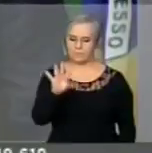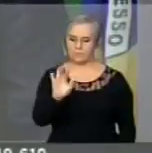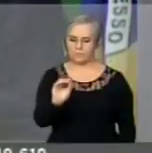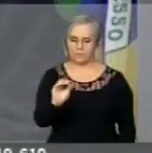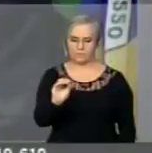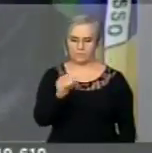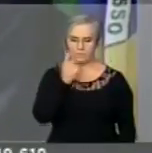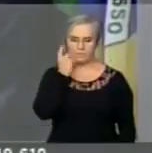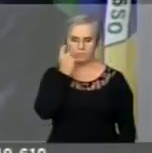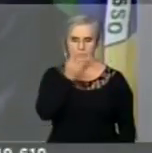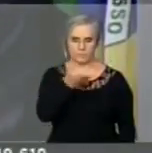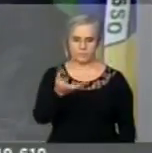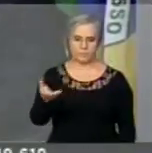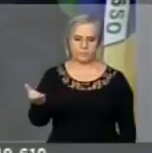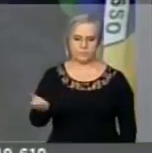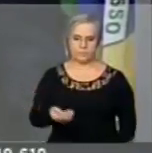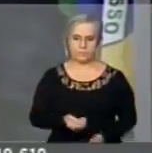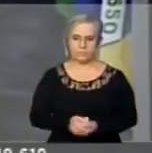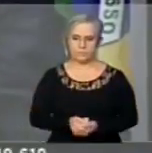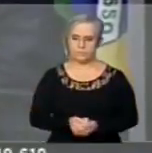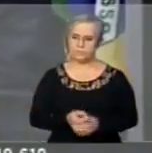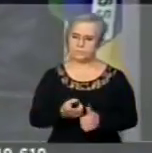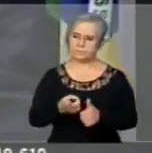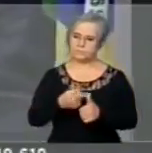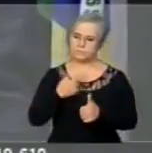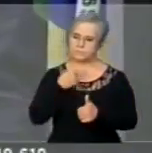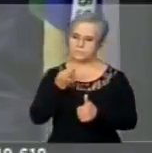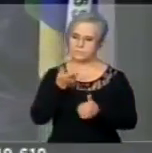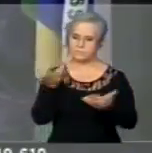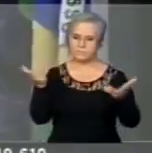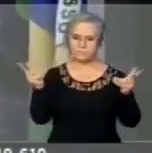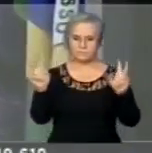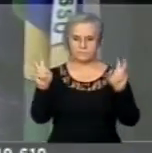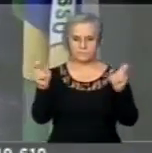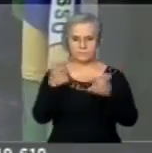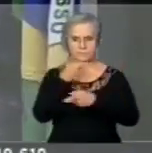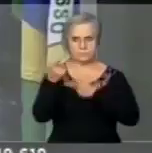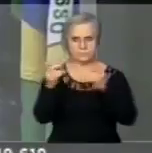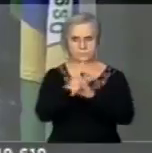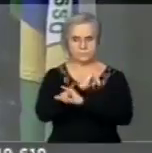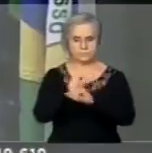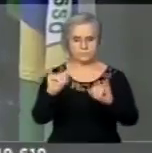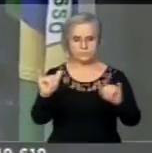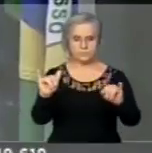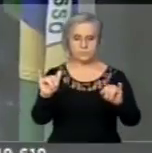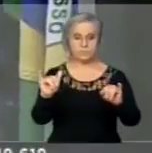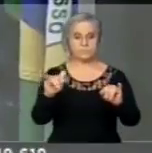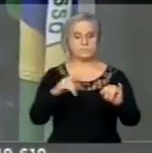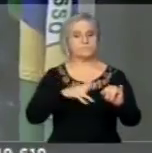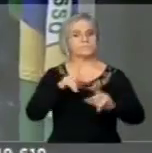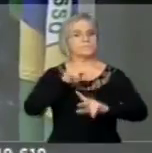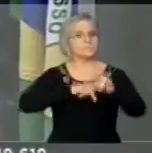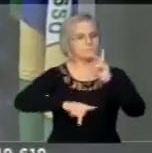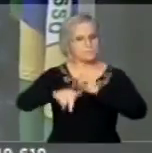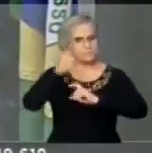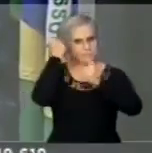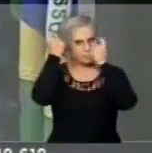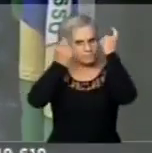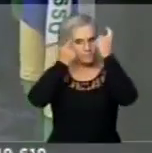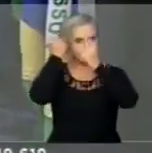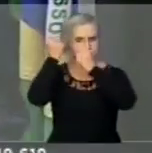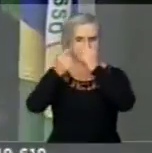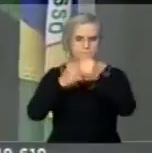deputados. Primeiro, eu gostaria de tratar de um assunto que está preocupando bastante a população do meu